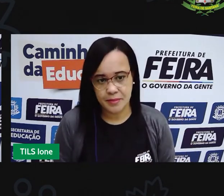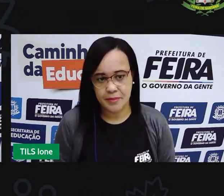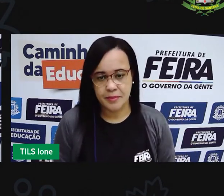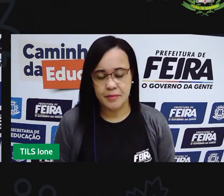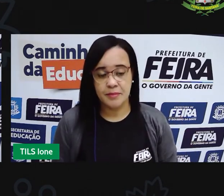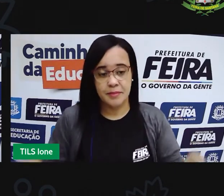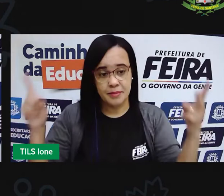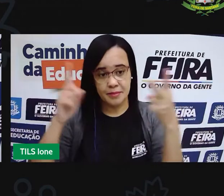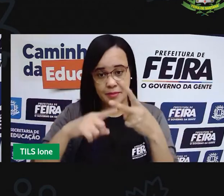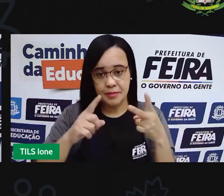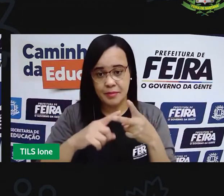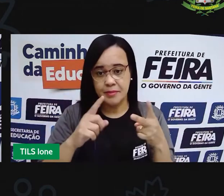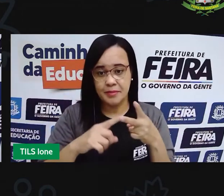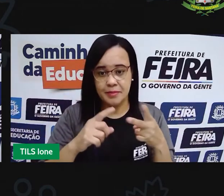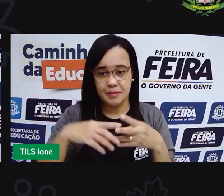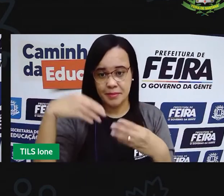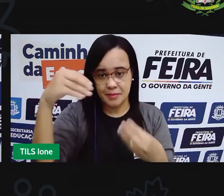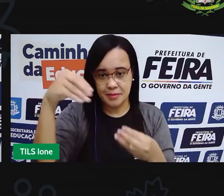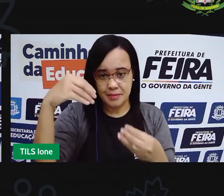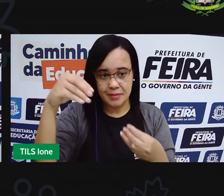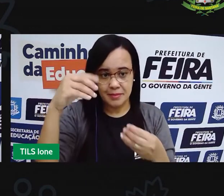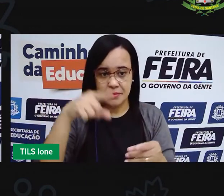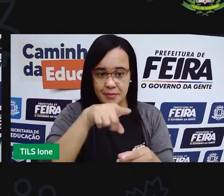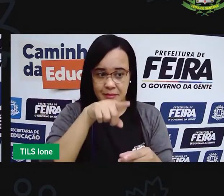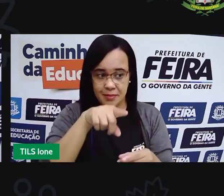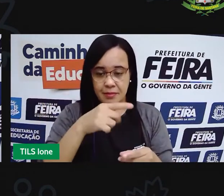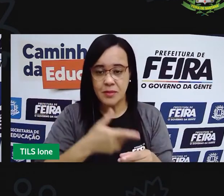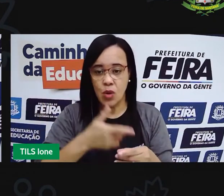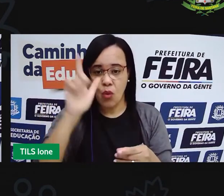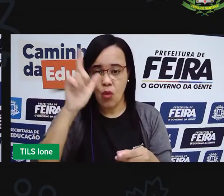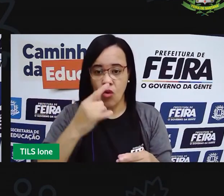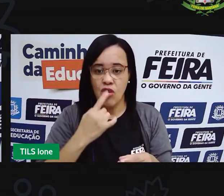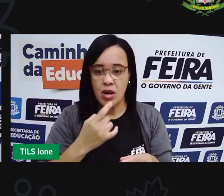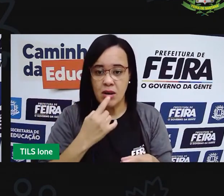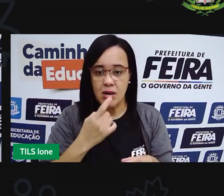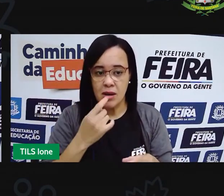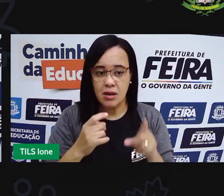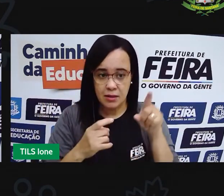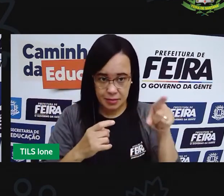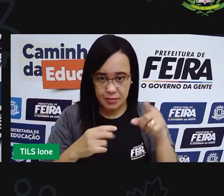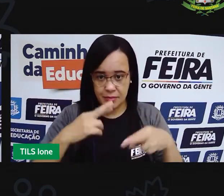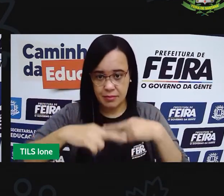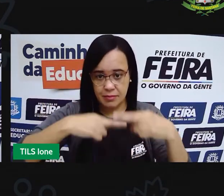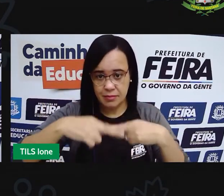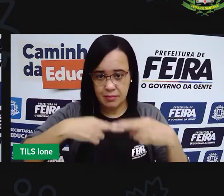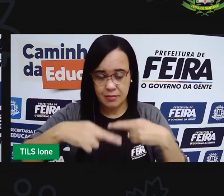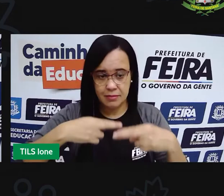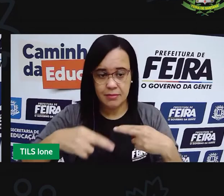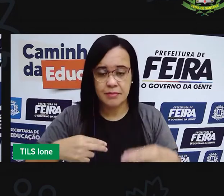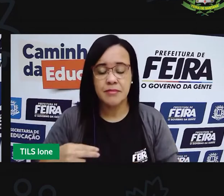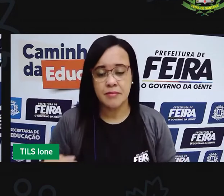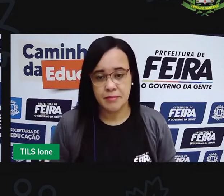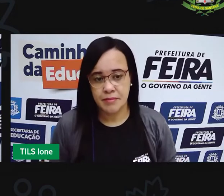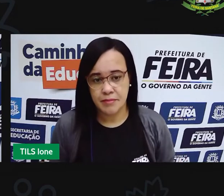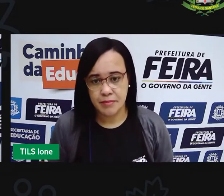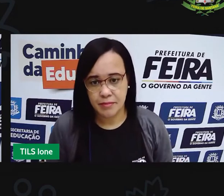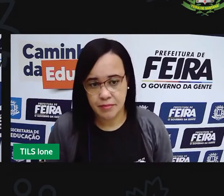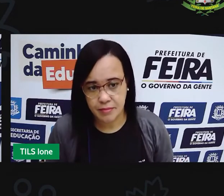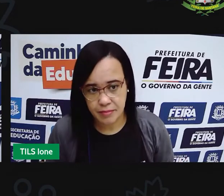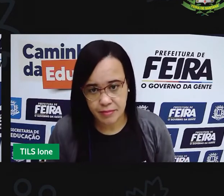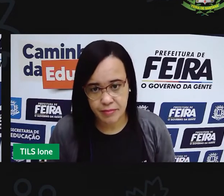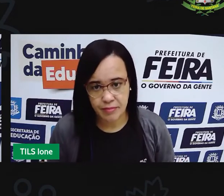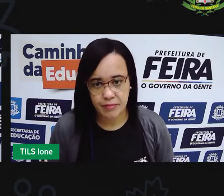Aqui nessa outra embalagem, que é uma embalagem de macarrão, você pode pegar